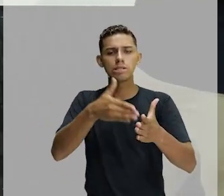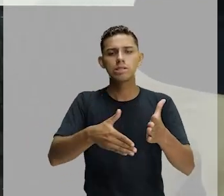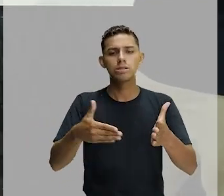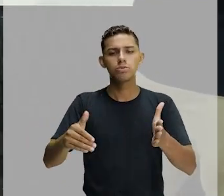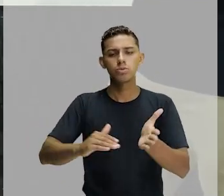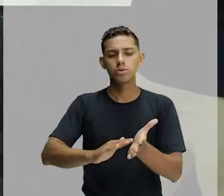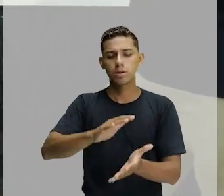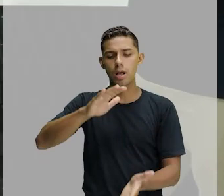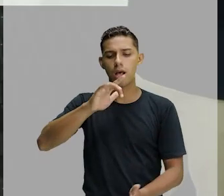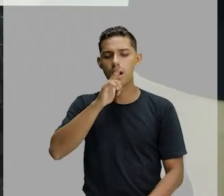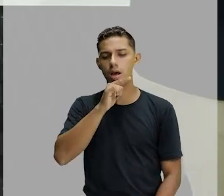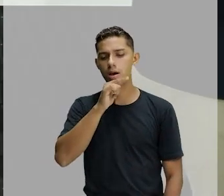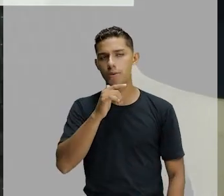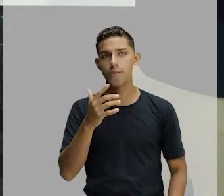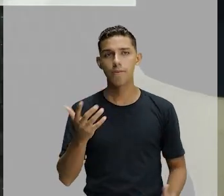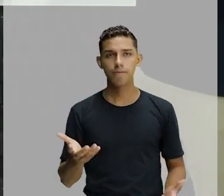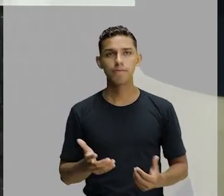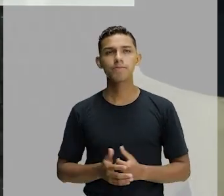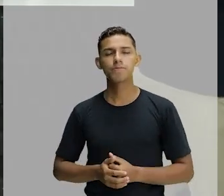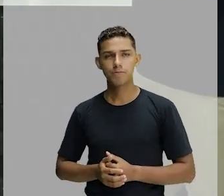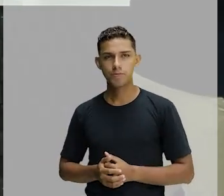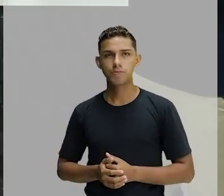da água. Então,